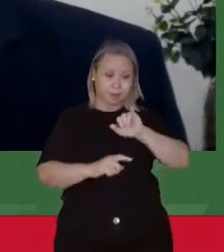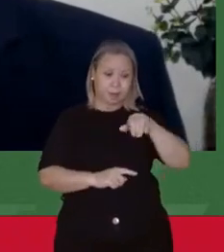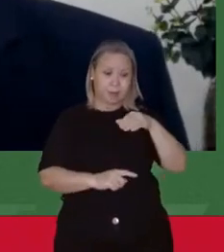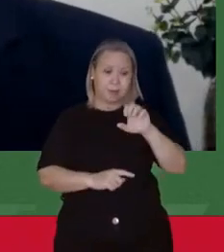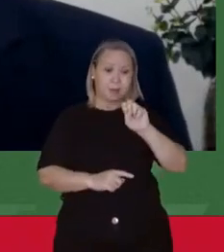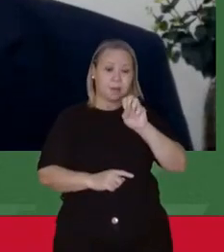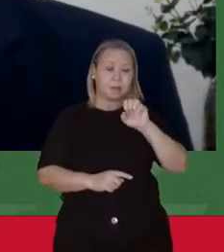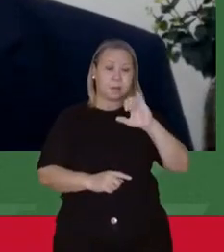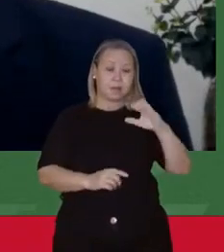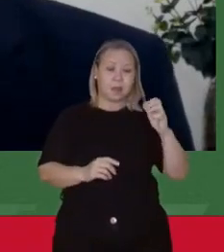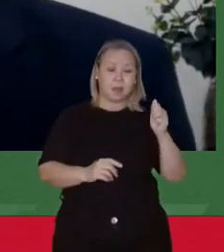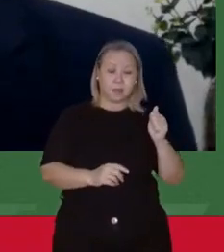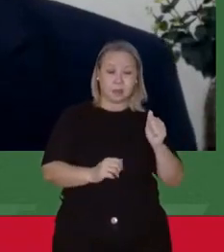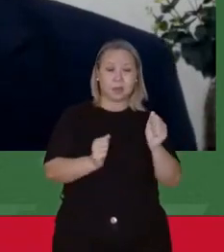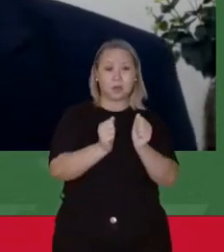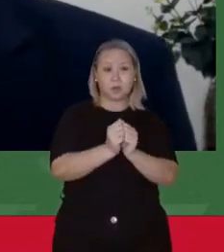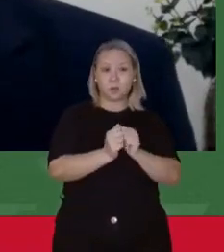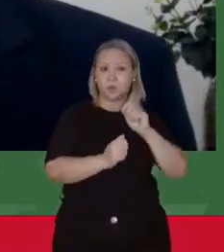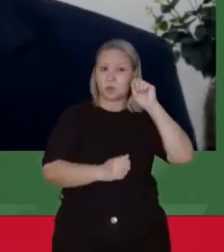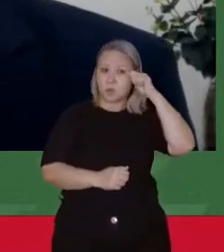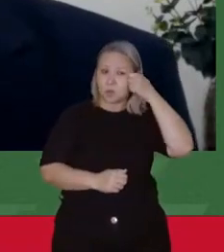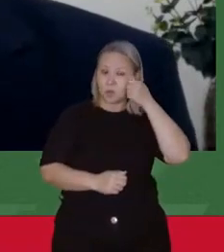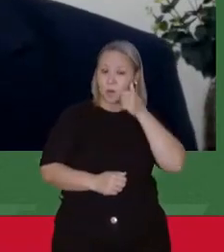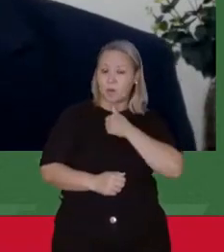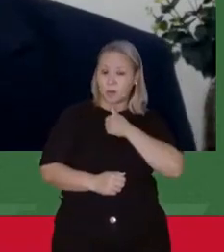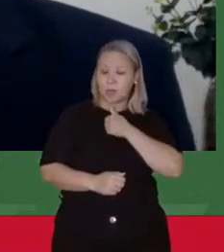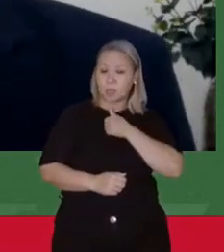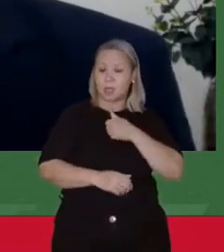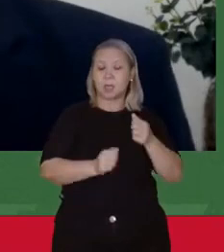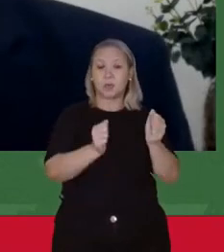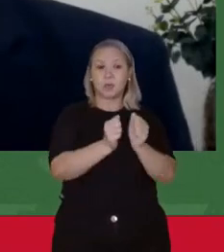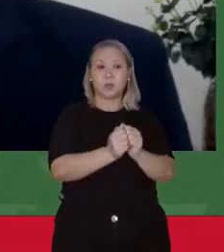mulher negra, com um homem branco,